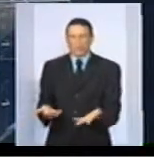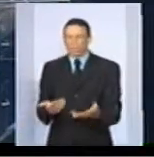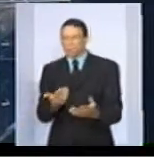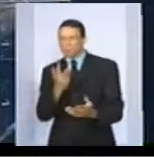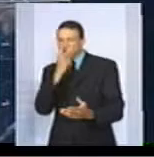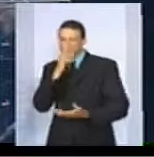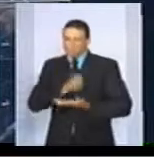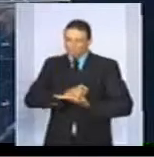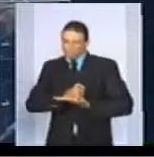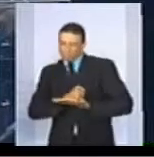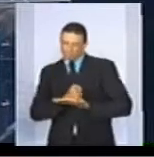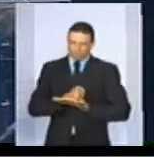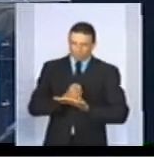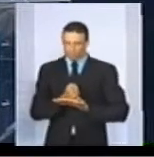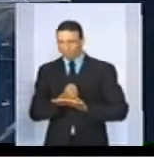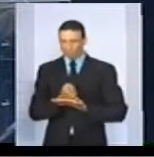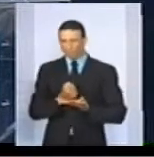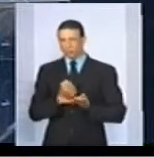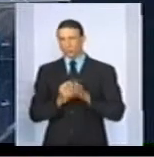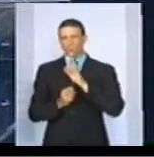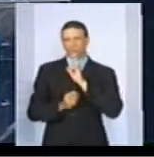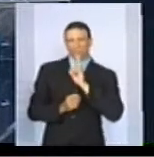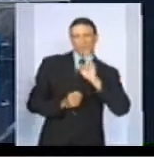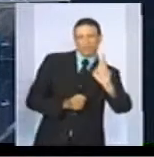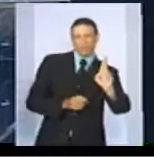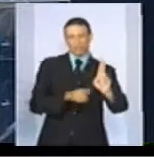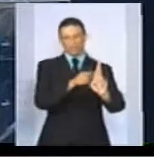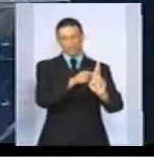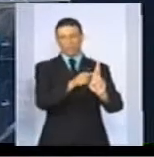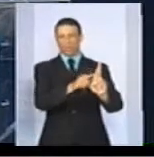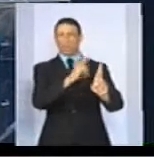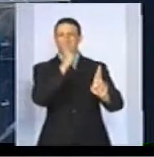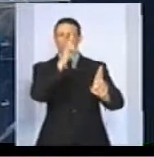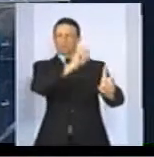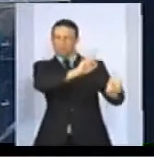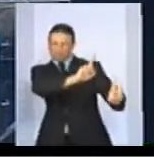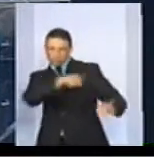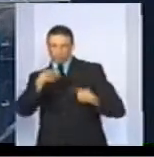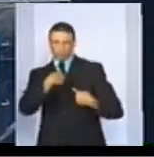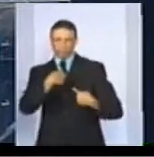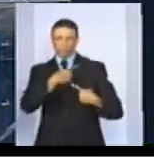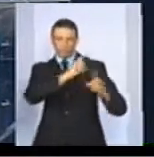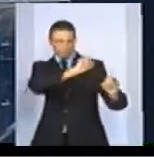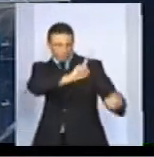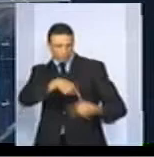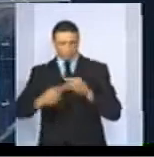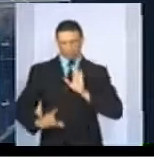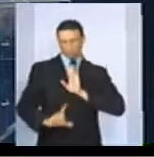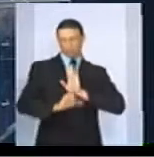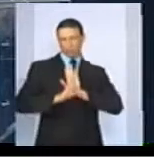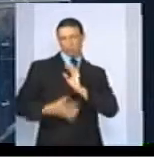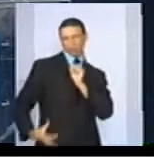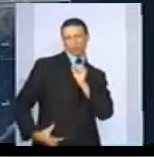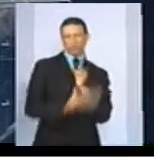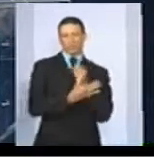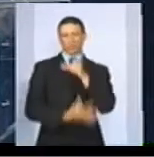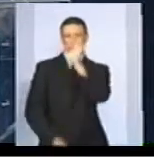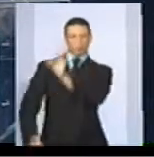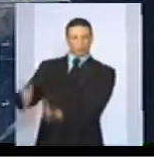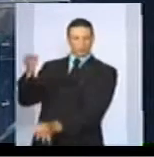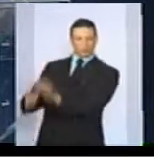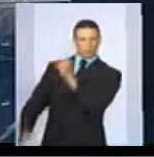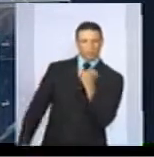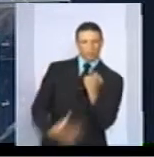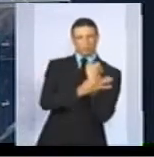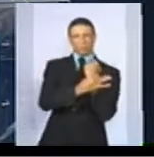detemos afirmando a afronta ao princípio da segurança jurídica porque